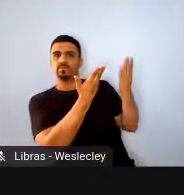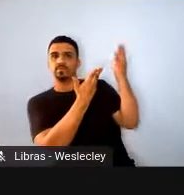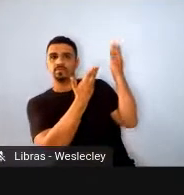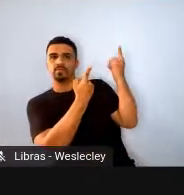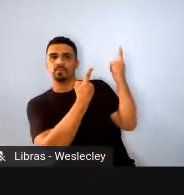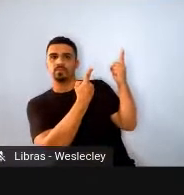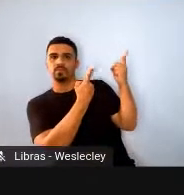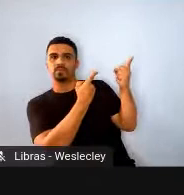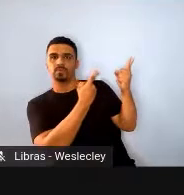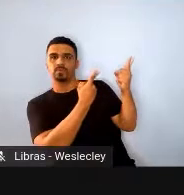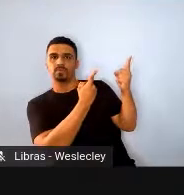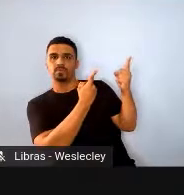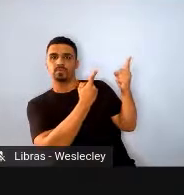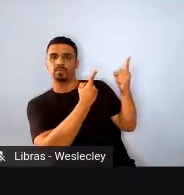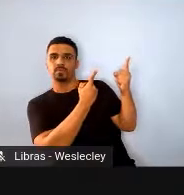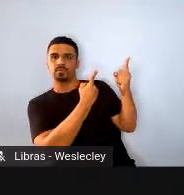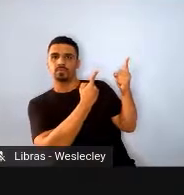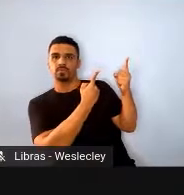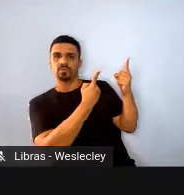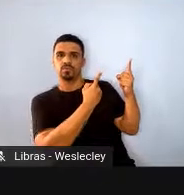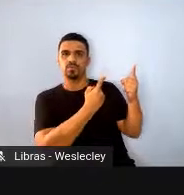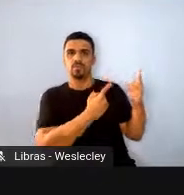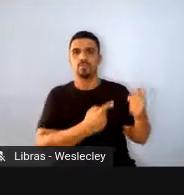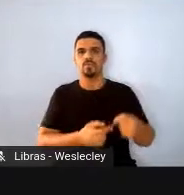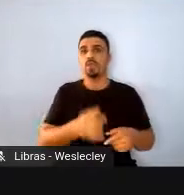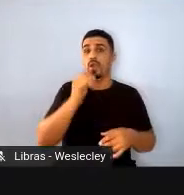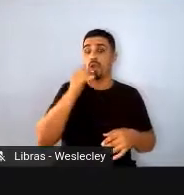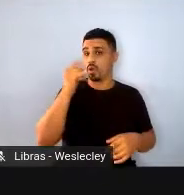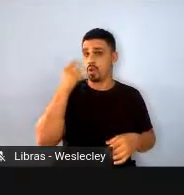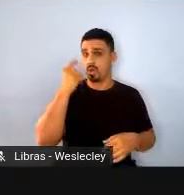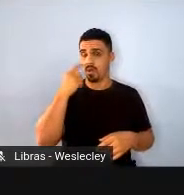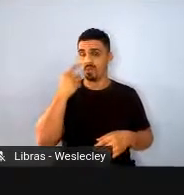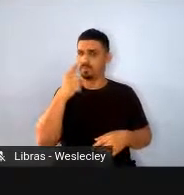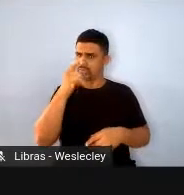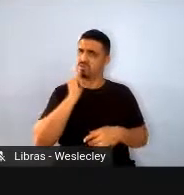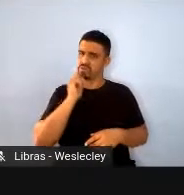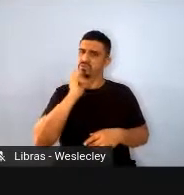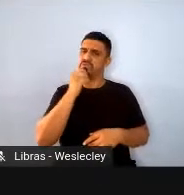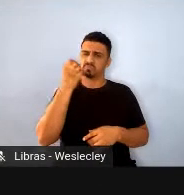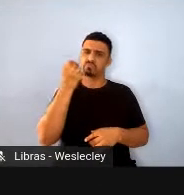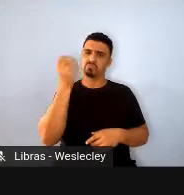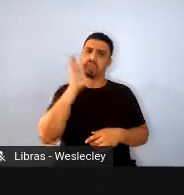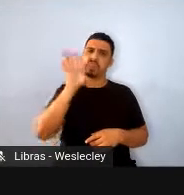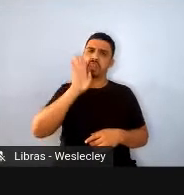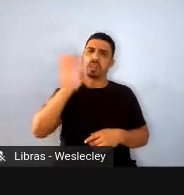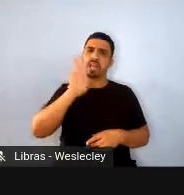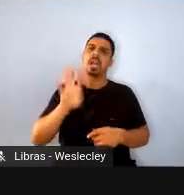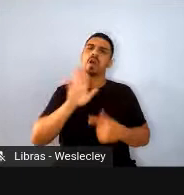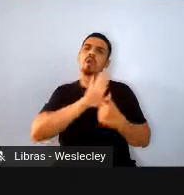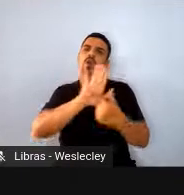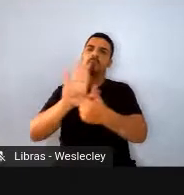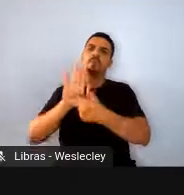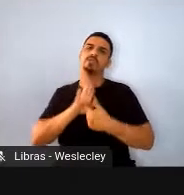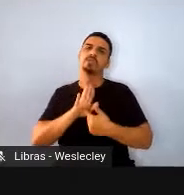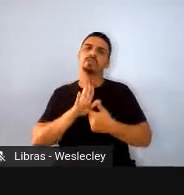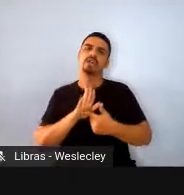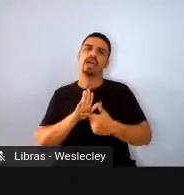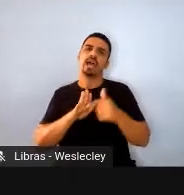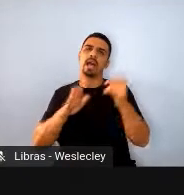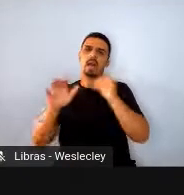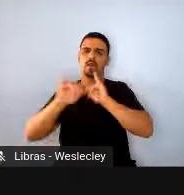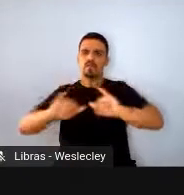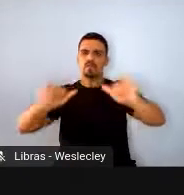Já Sim. Que a Aline perguntou. Esse aqui é um exemplo que eu achei bem interessante para demonstrar como as informações, elas alteram